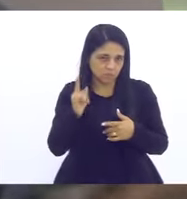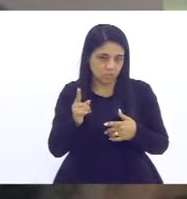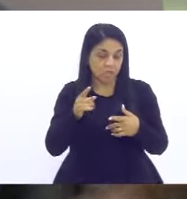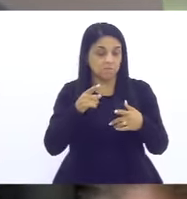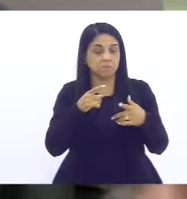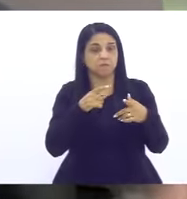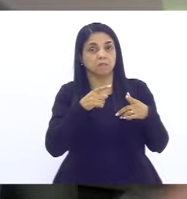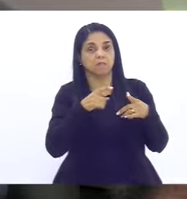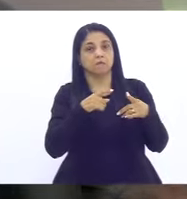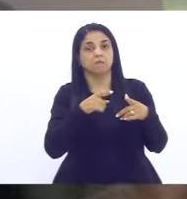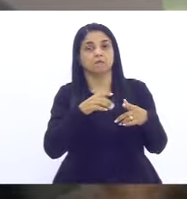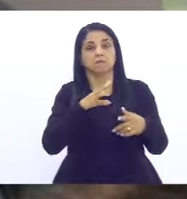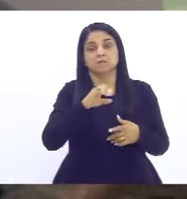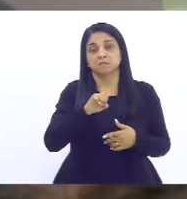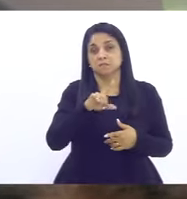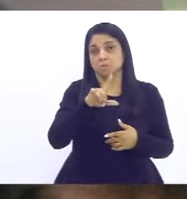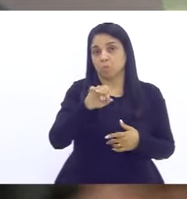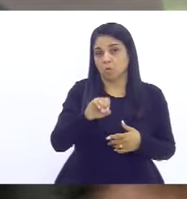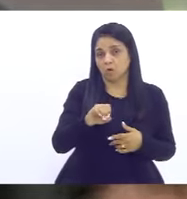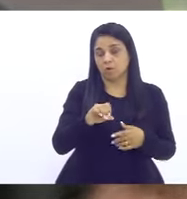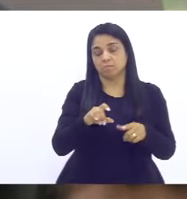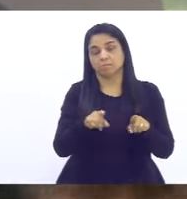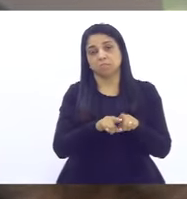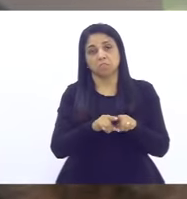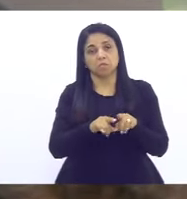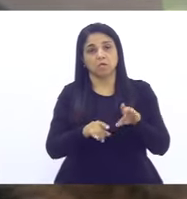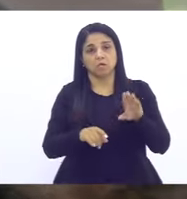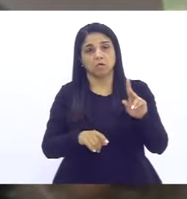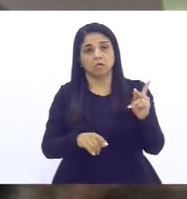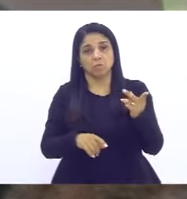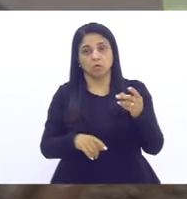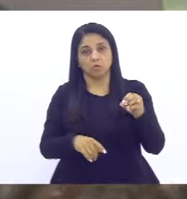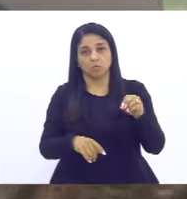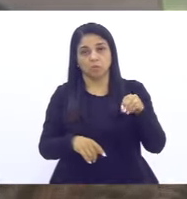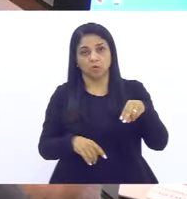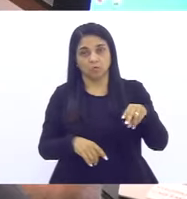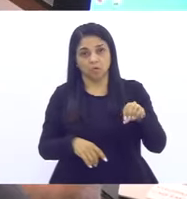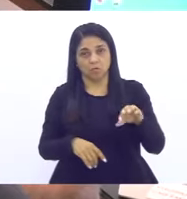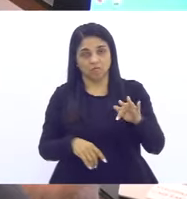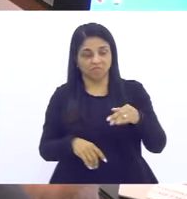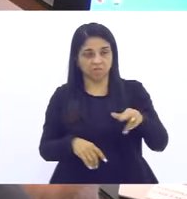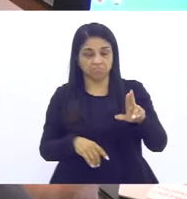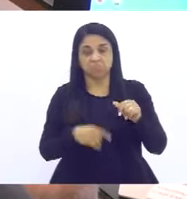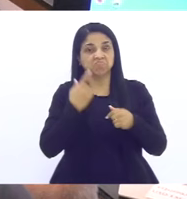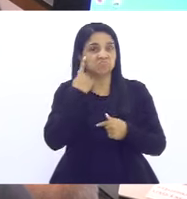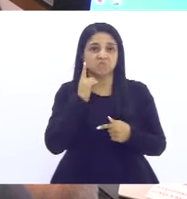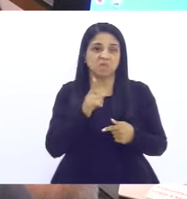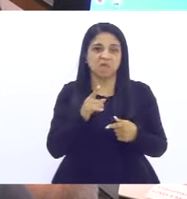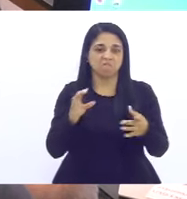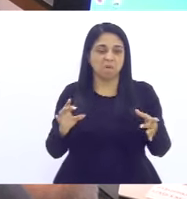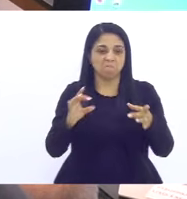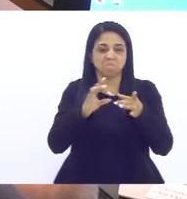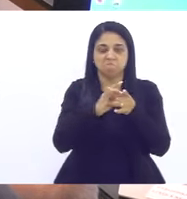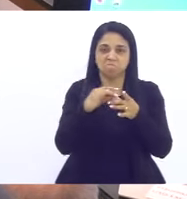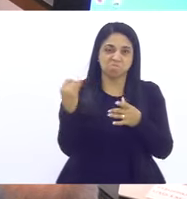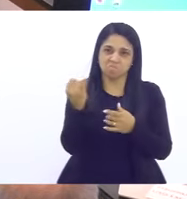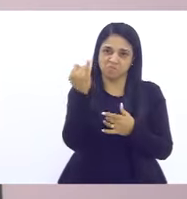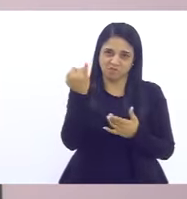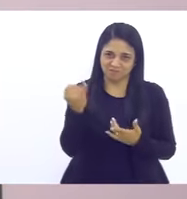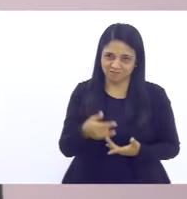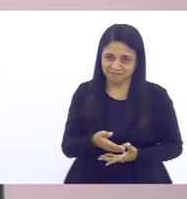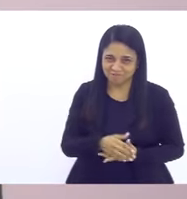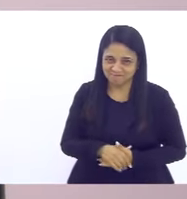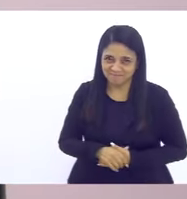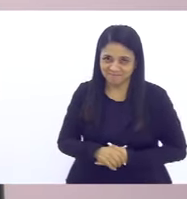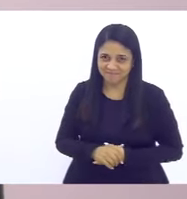bairros que são utilizados através do serviço da Enel. Mostrou desconhecimento e pediu para sair. Pediu para sair.